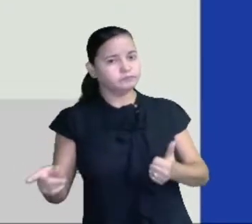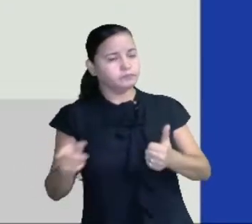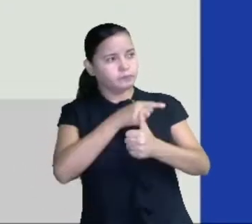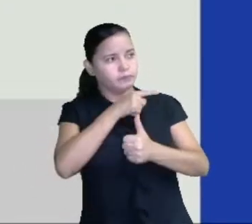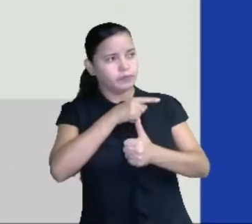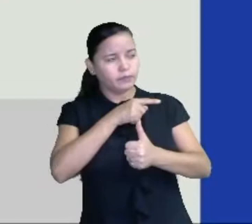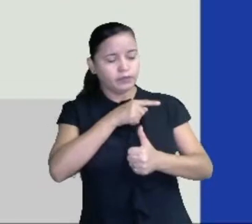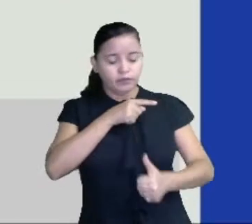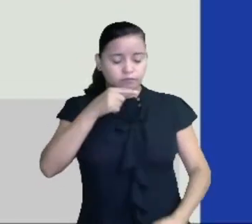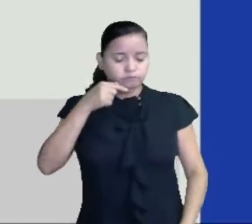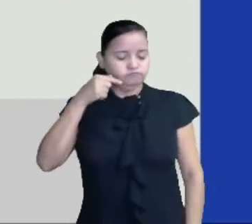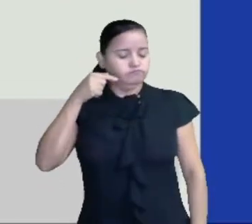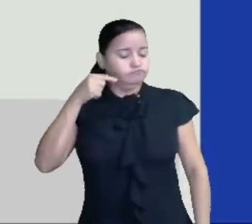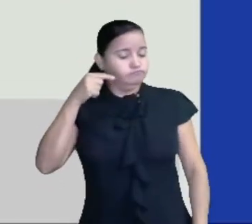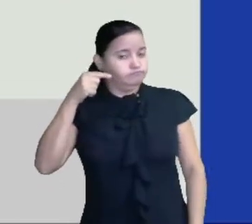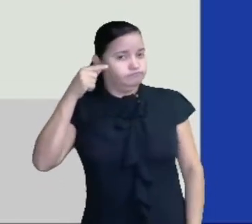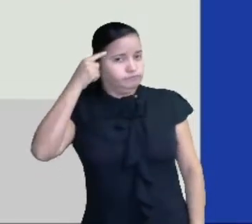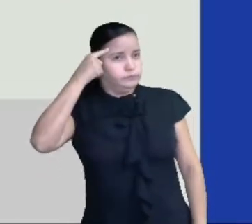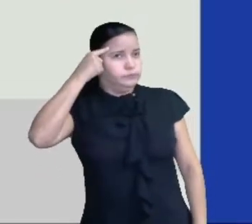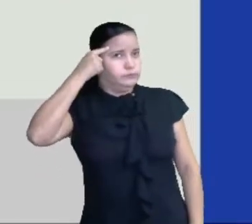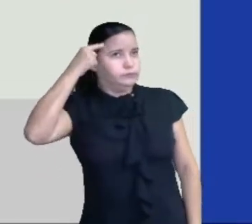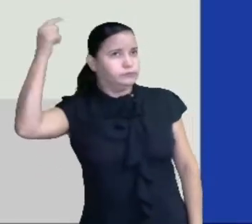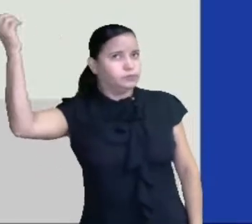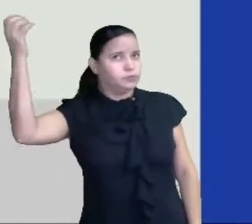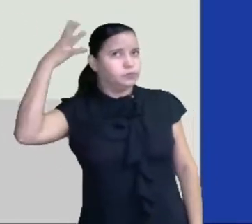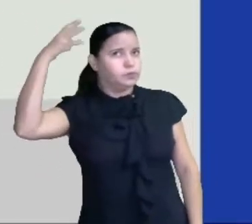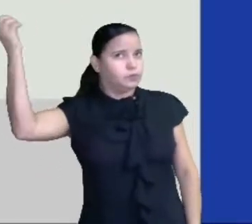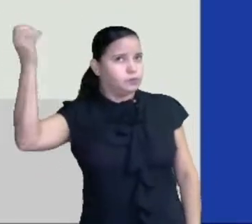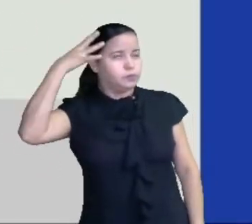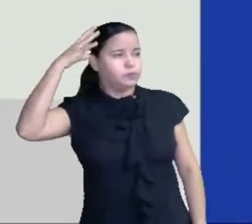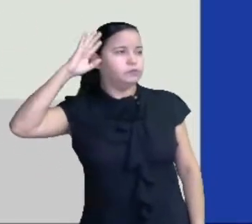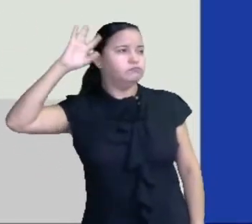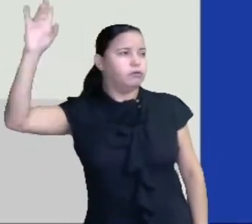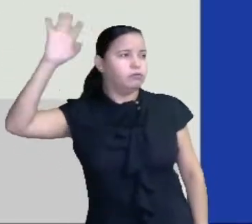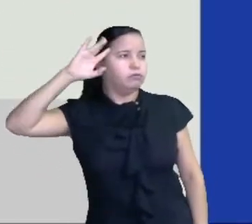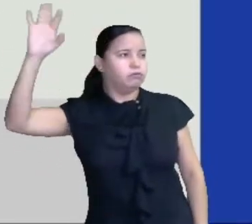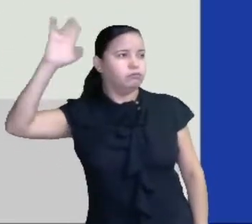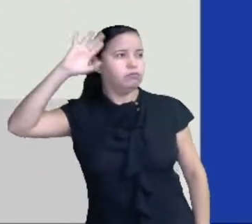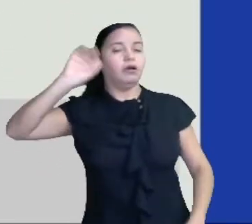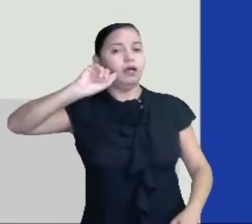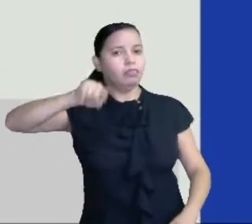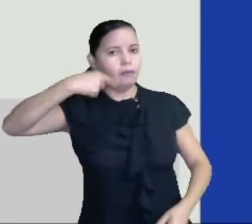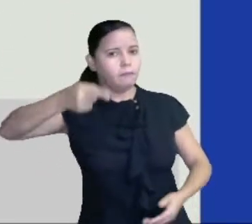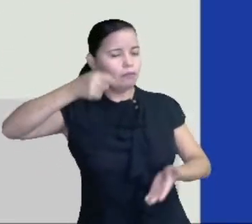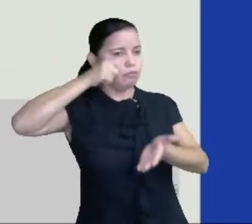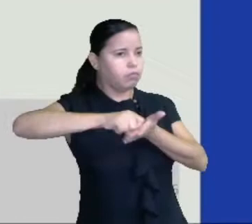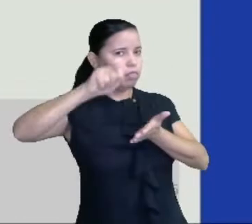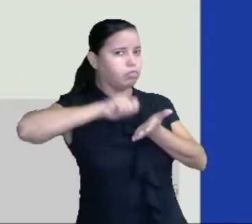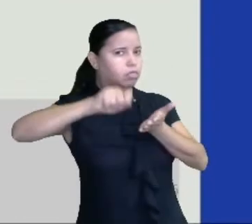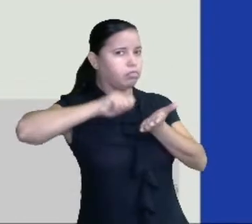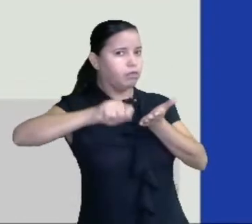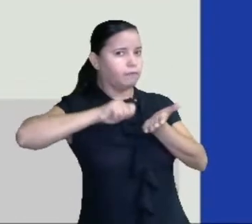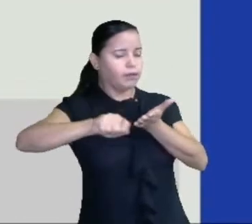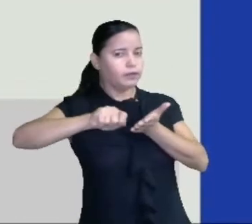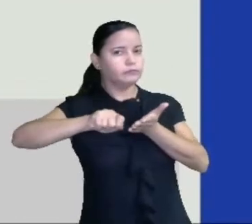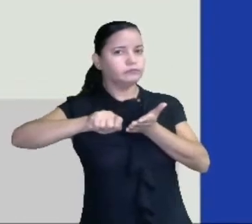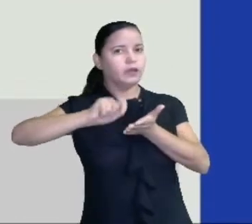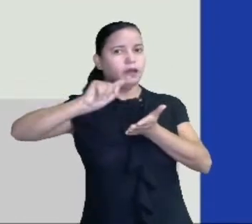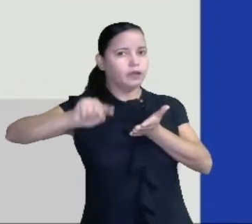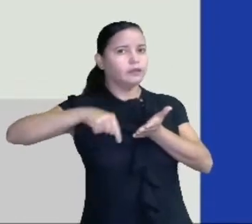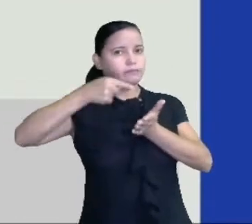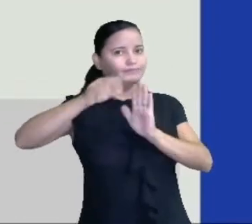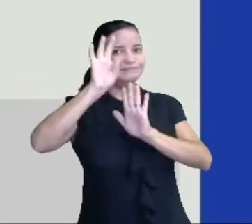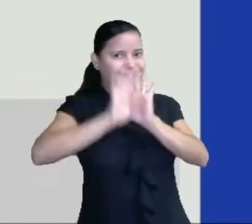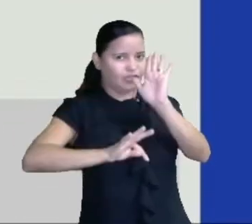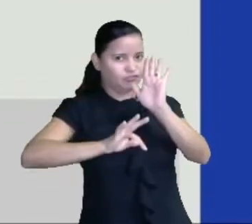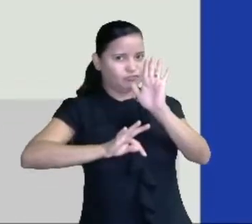a inspiração, né, que ele está trazendo. Depois ele escreve através de um veículo. Esse veículo será o